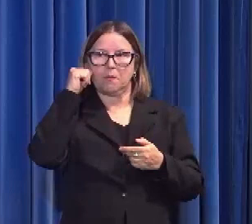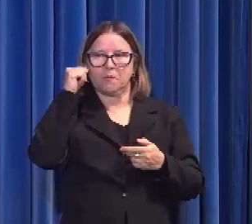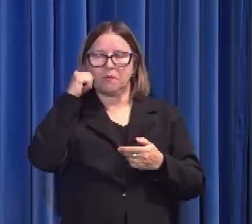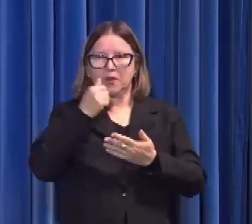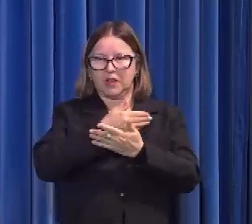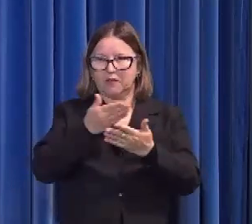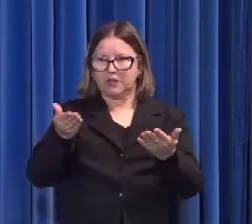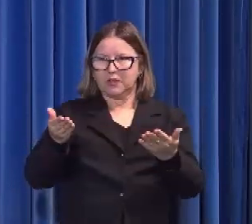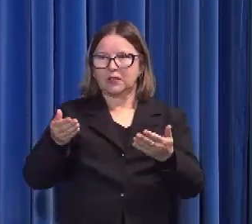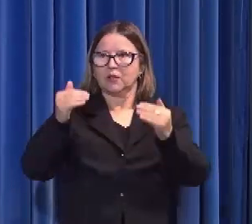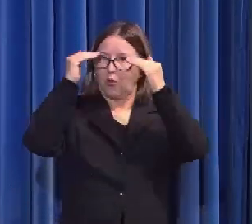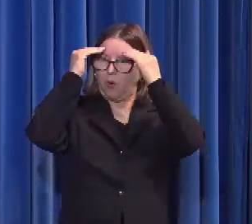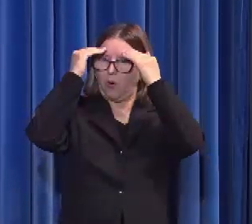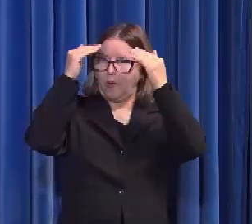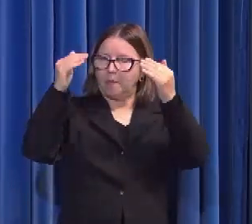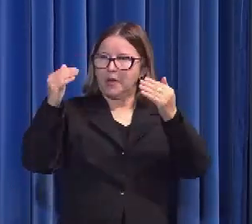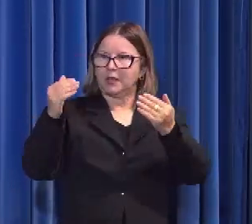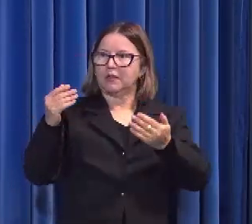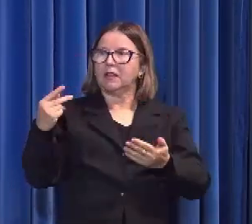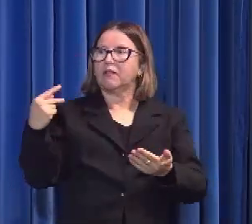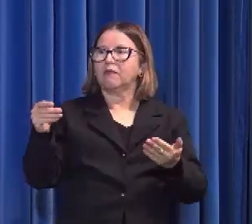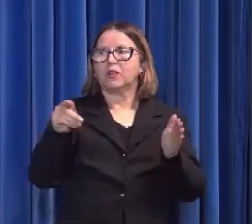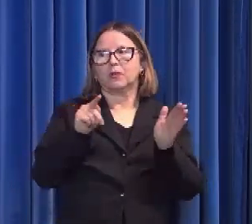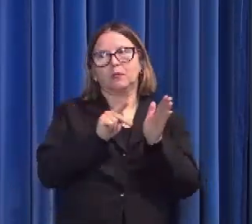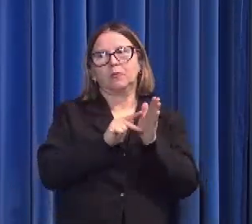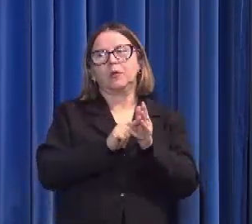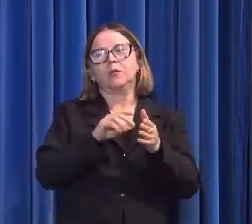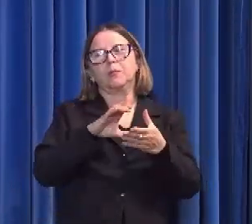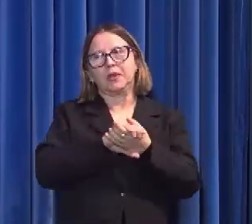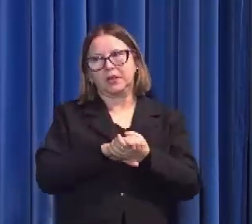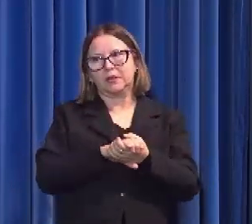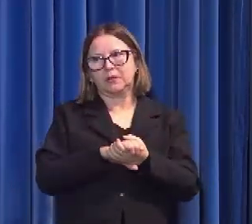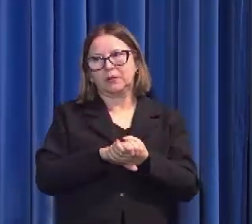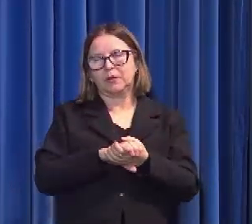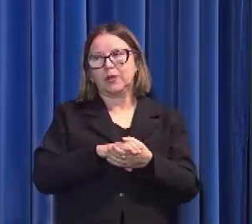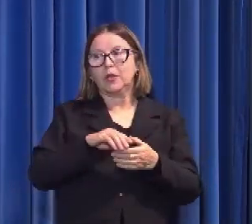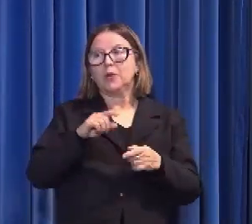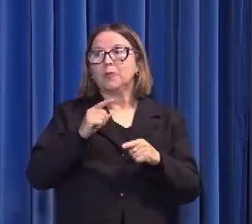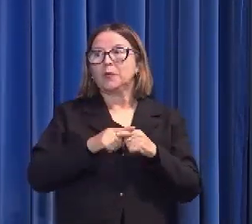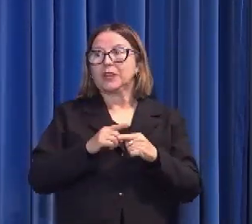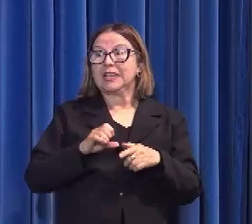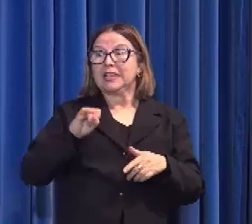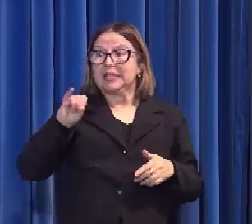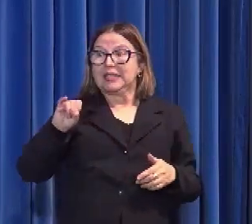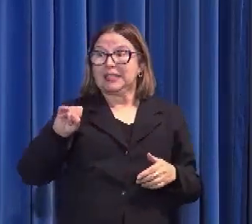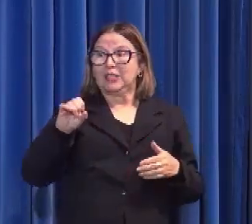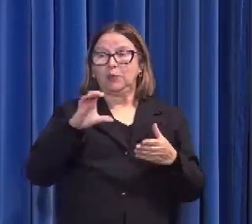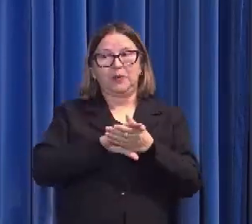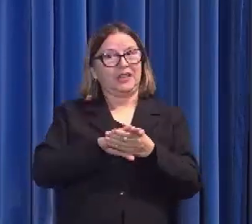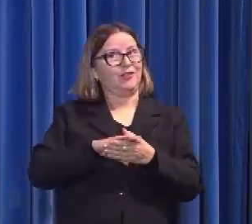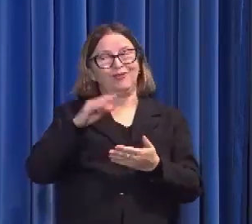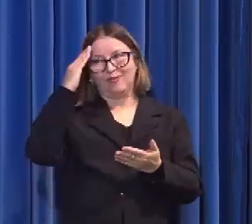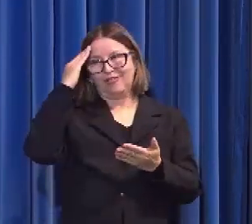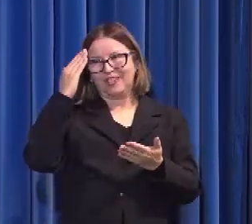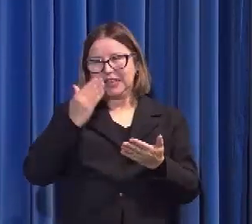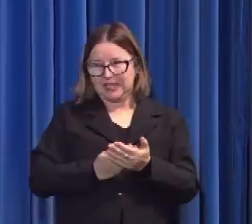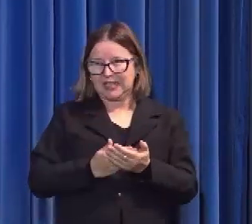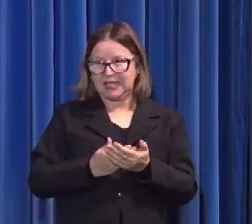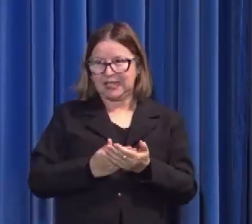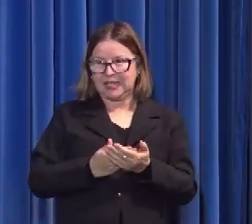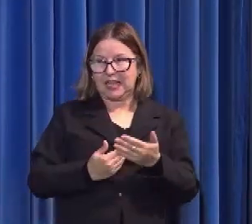palavra sejam ganhos sem palavra alguma a observarem o vosso comportamento cheio de